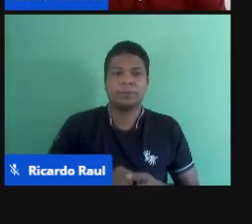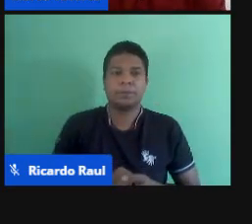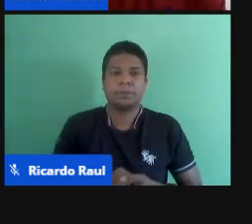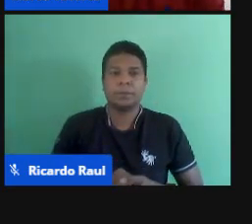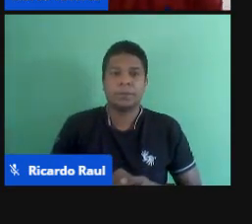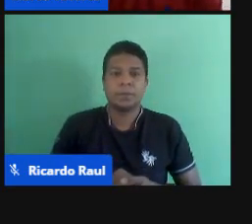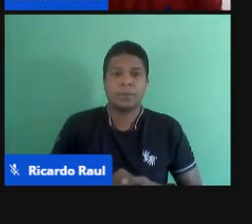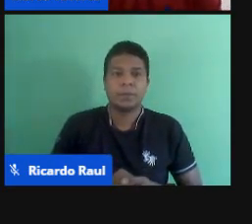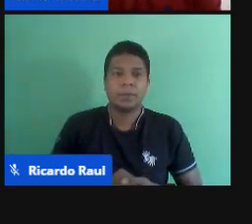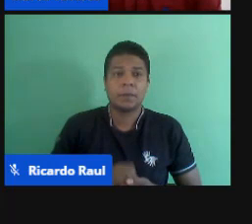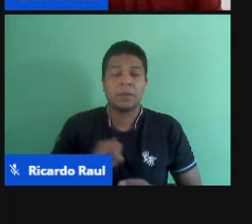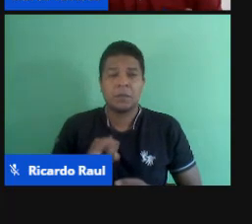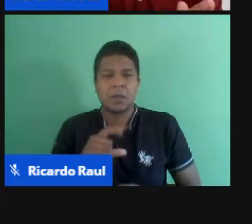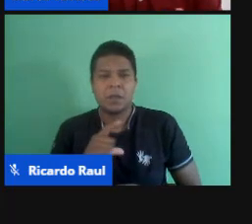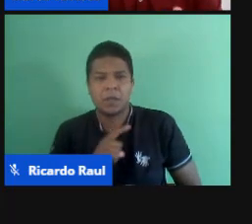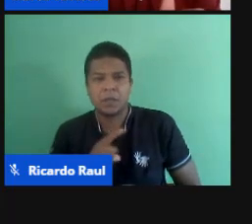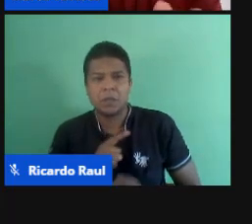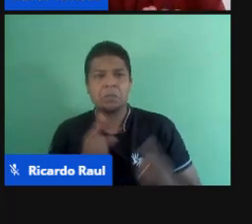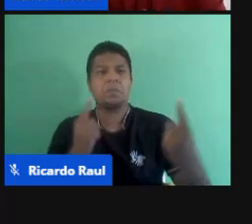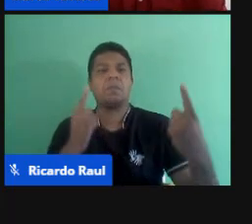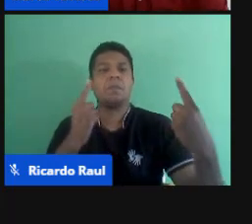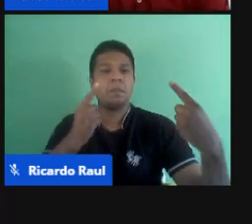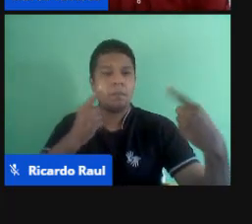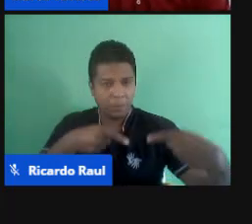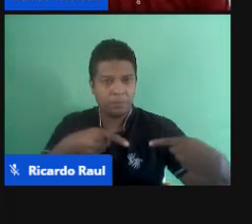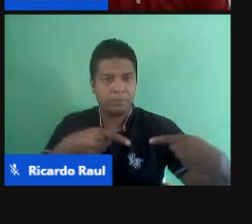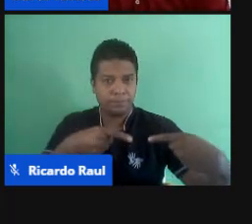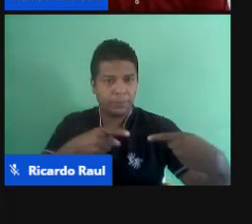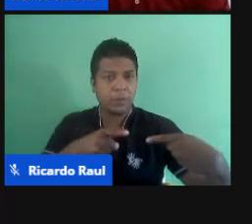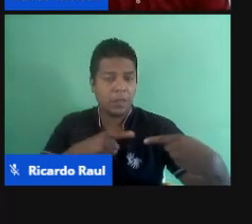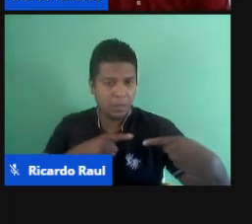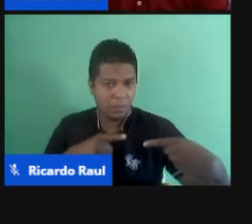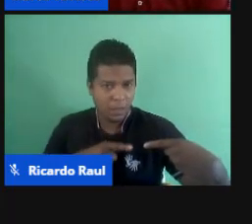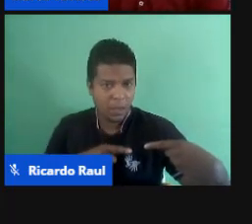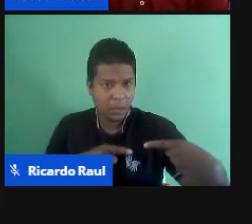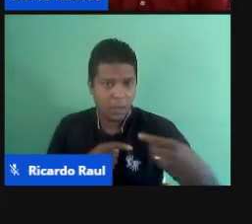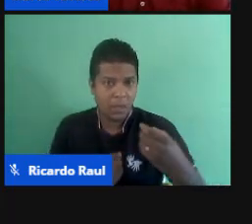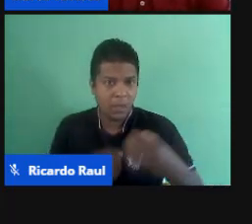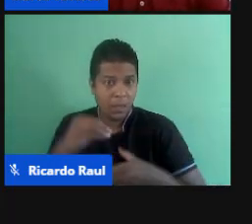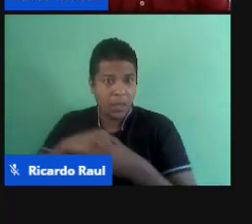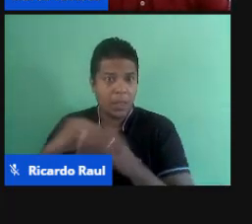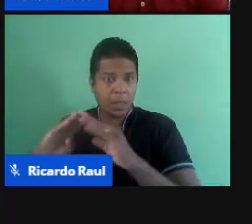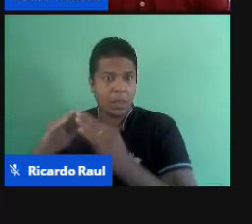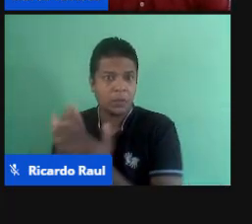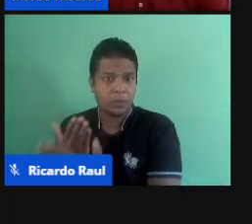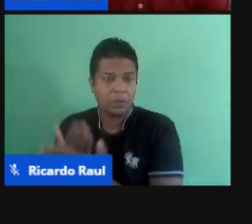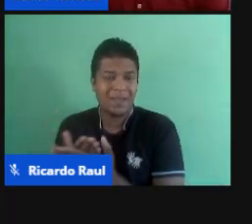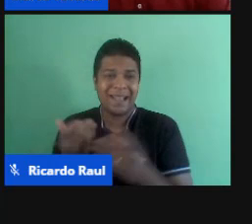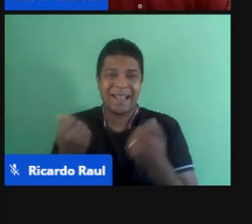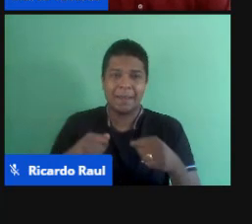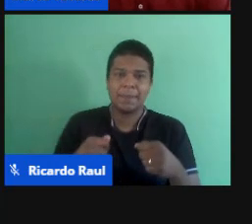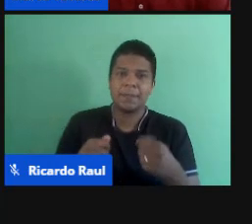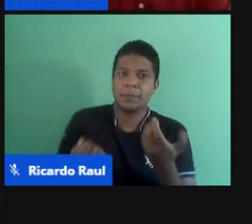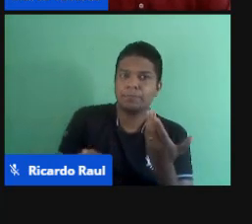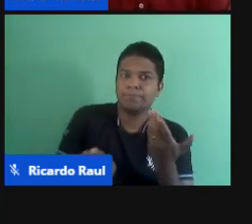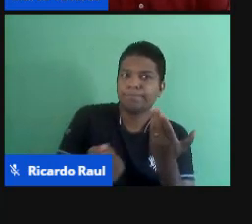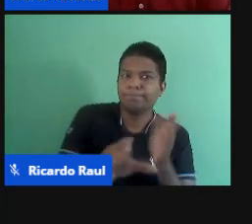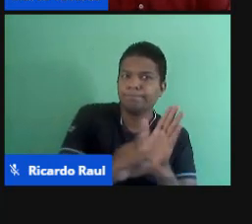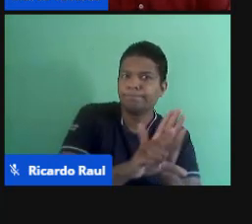já existe a competição, se já tem essa competição na escola, nós precisamos regulamentar isso.